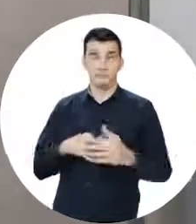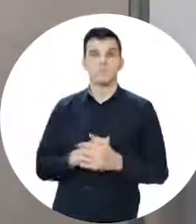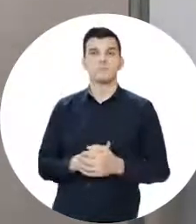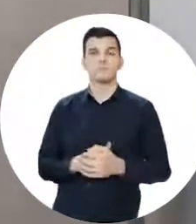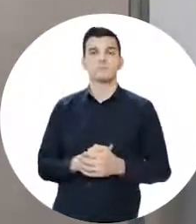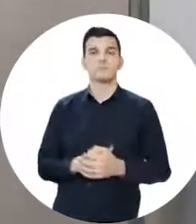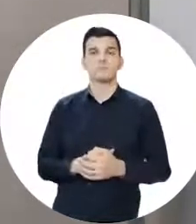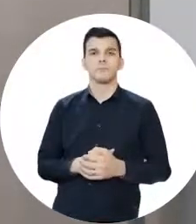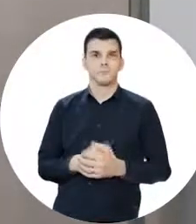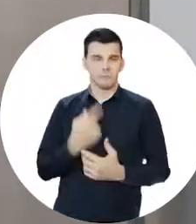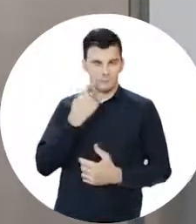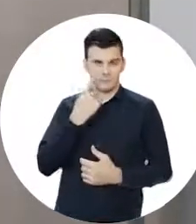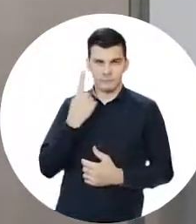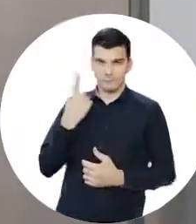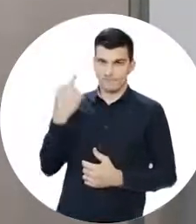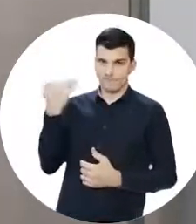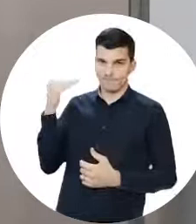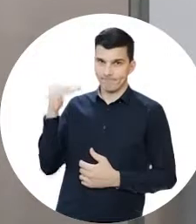X vai ser aqui igual a